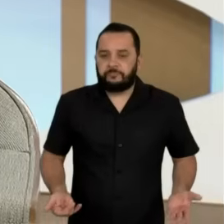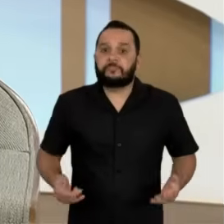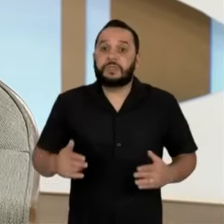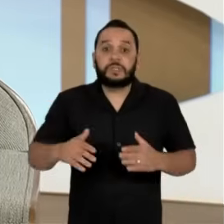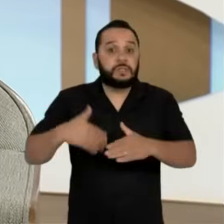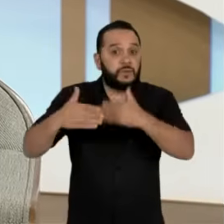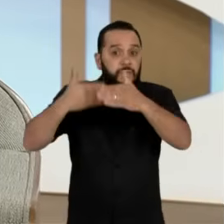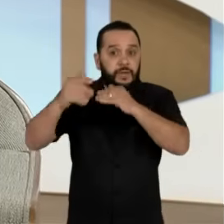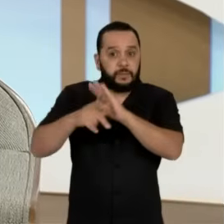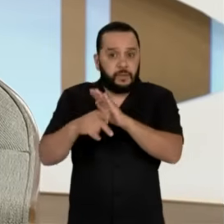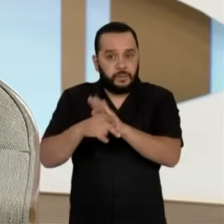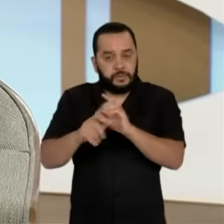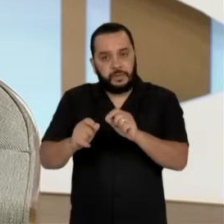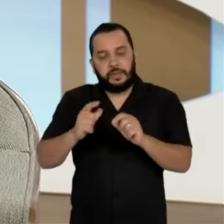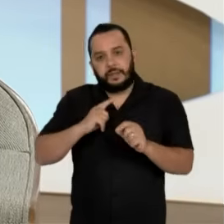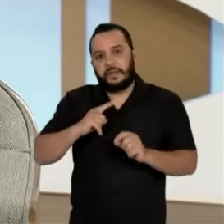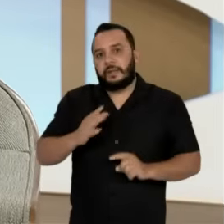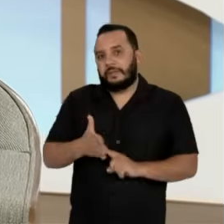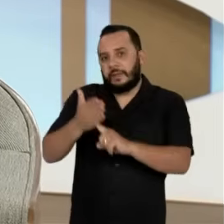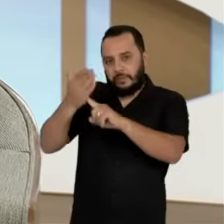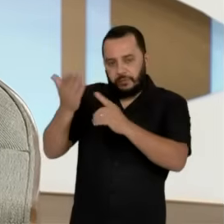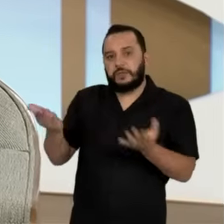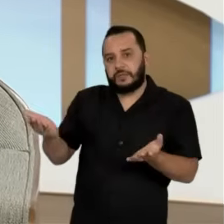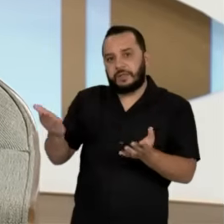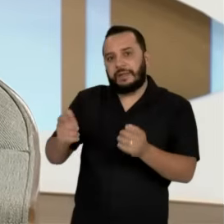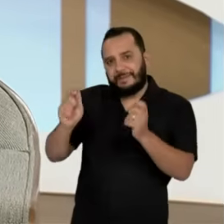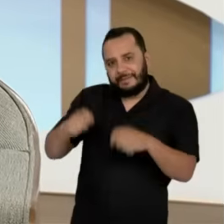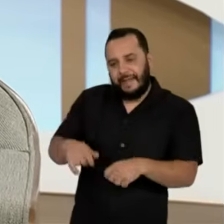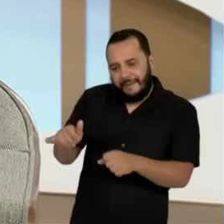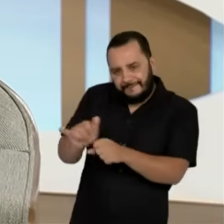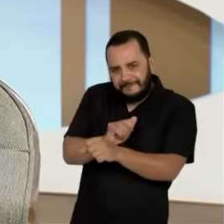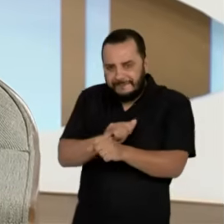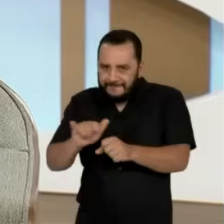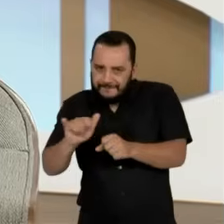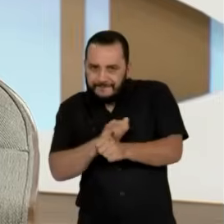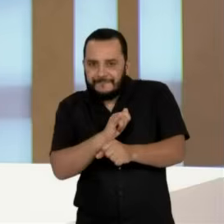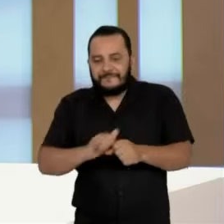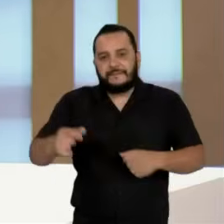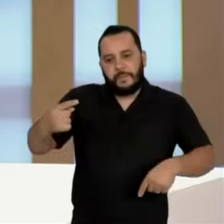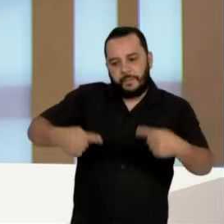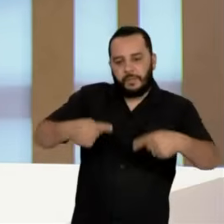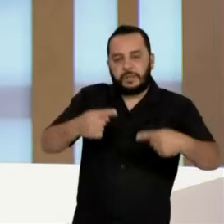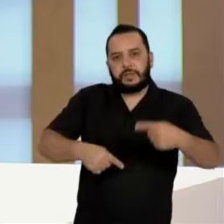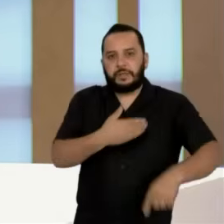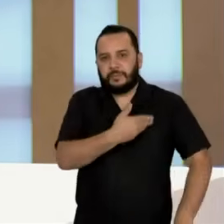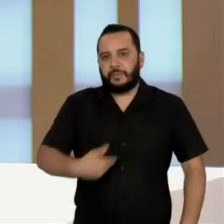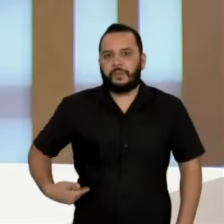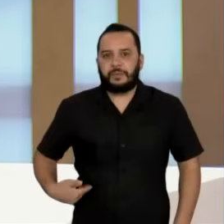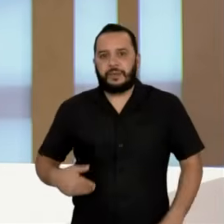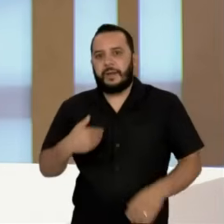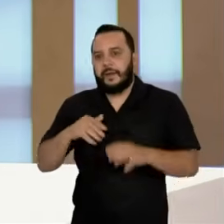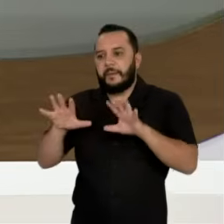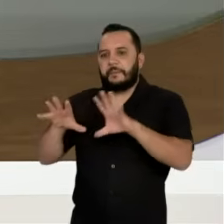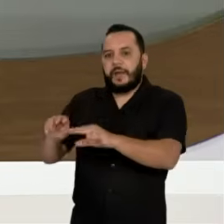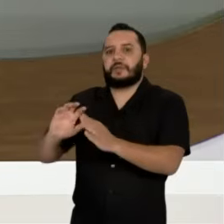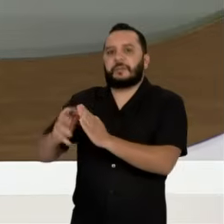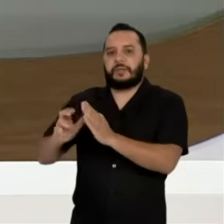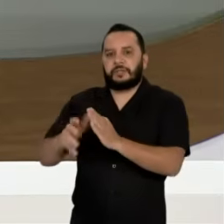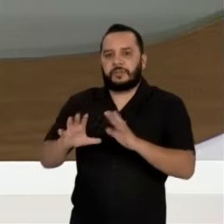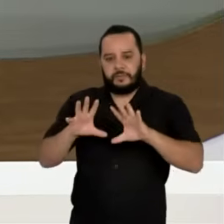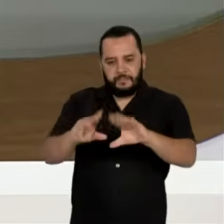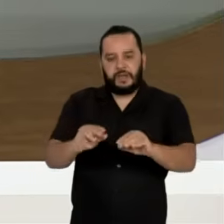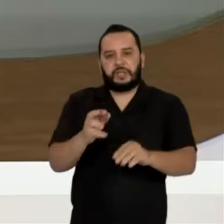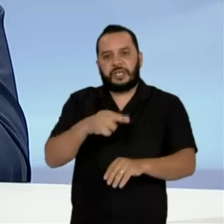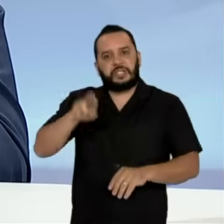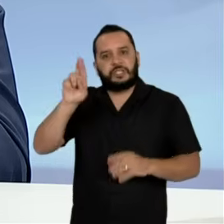uma tecnologia de baixo custo, alto impacto, que possa aperfeiçoar as políticas públicas. A gente não mexe com partido, não mexe com religião, embora cada um na ONG